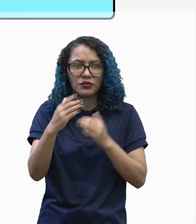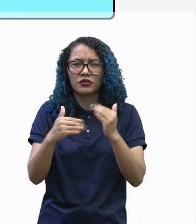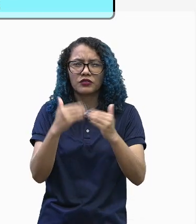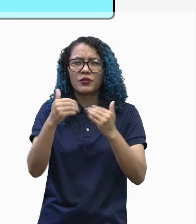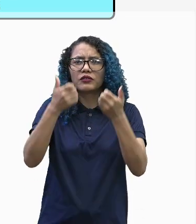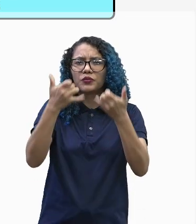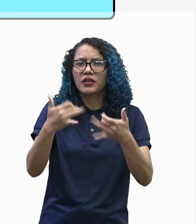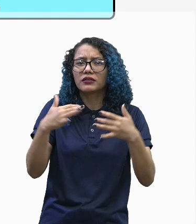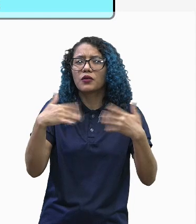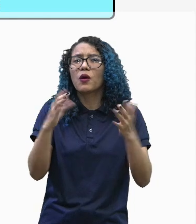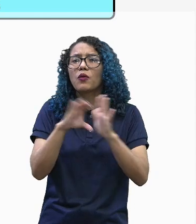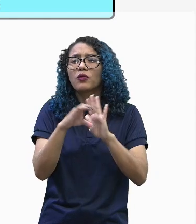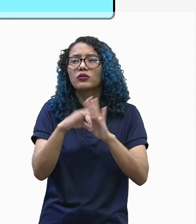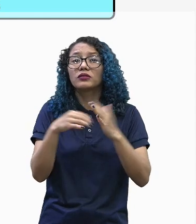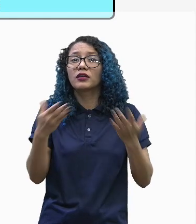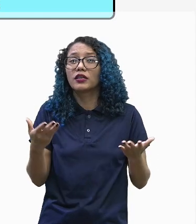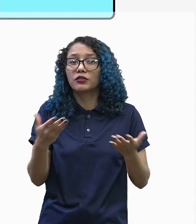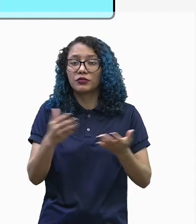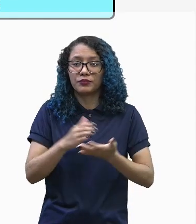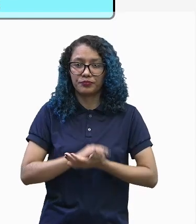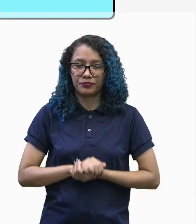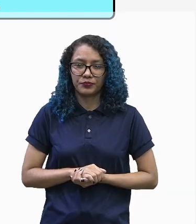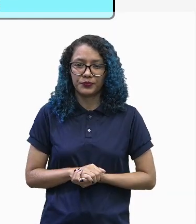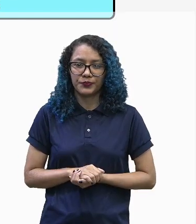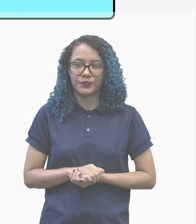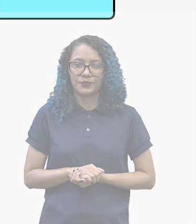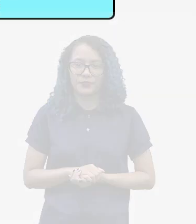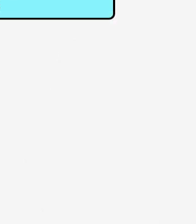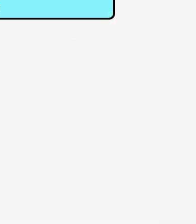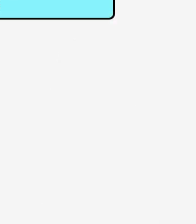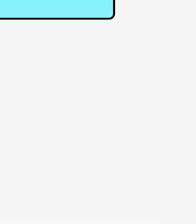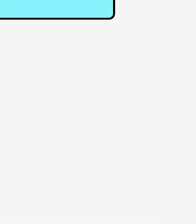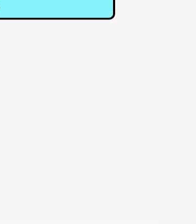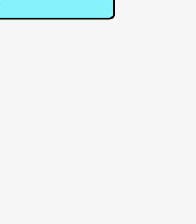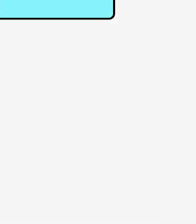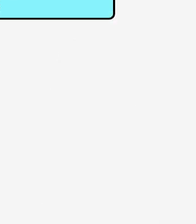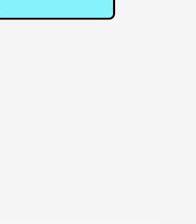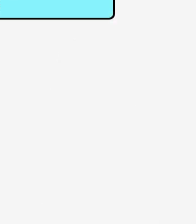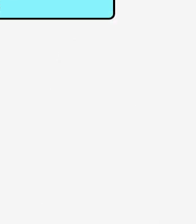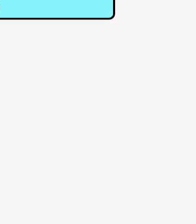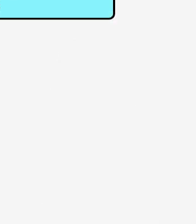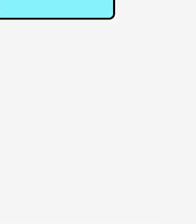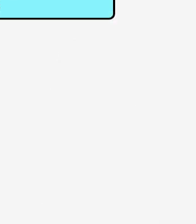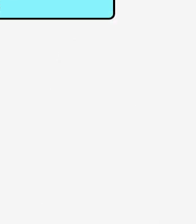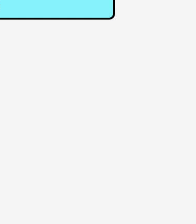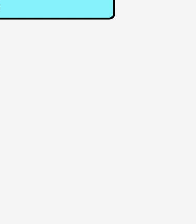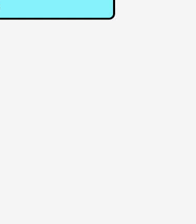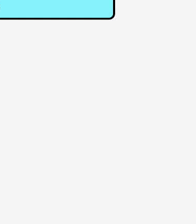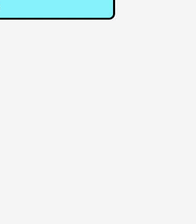explicação do desenvolvimento? O que vai ser inserido no desenvolvimento? Desenvolvimento é